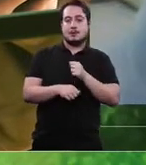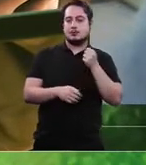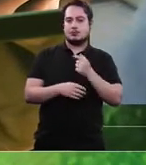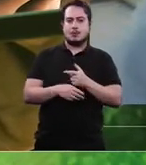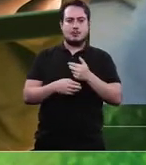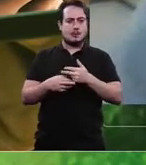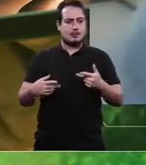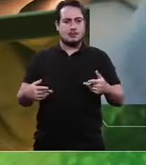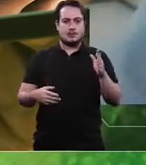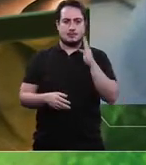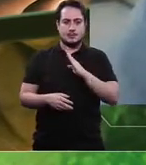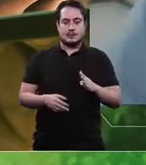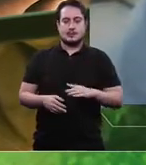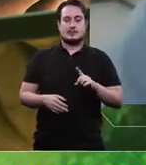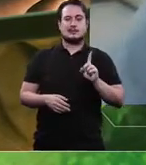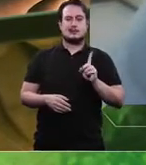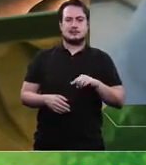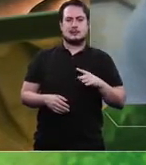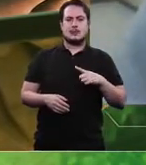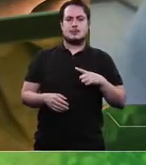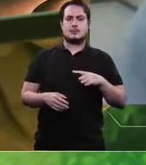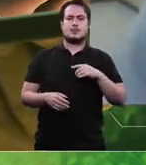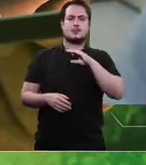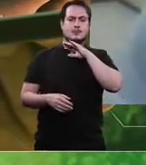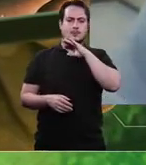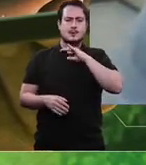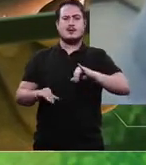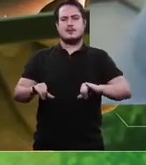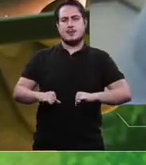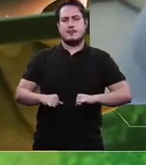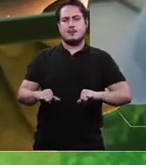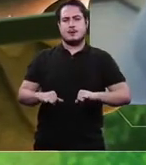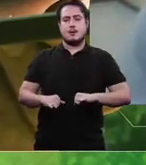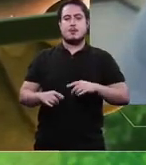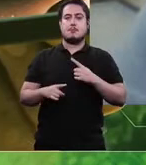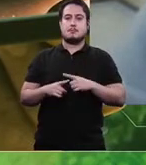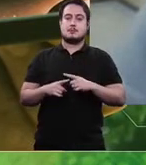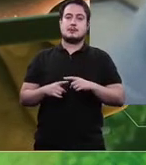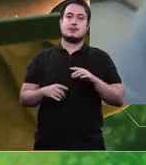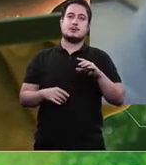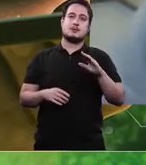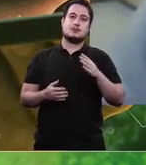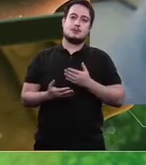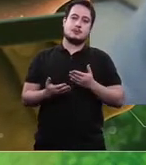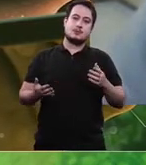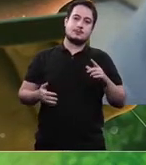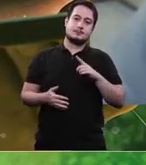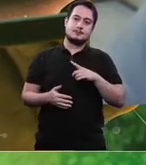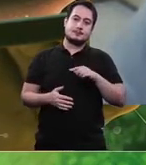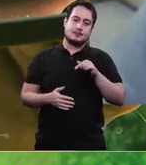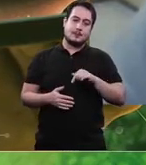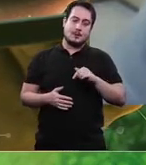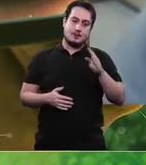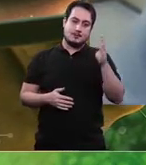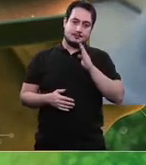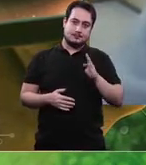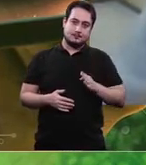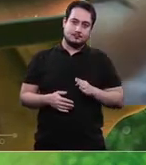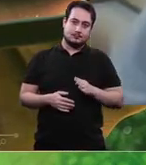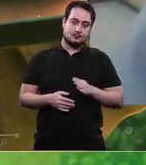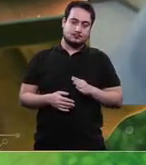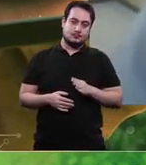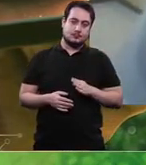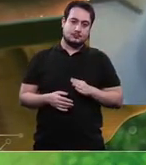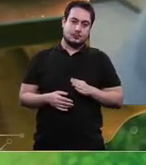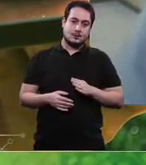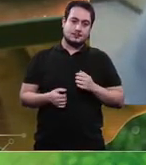Isso é muito danoso, é muito sofrido. Nós temos que, talvez, nós, brasileiros,